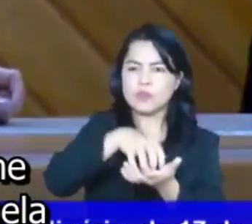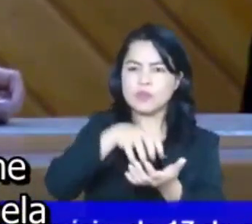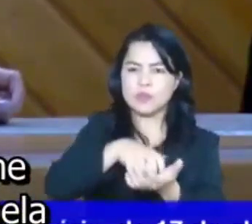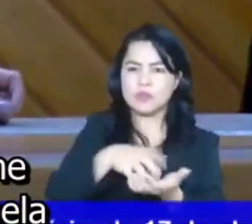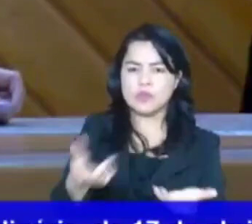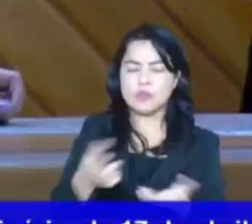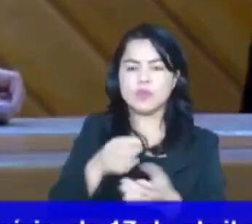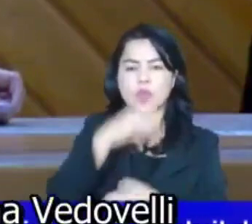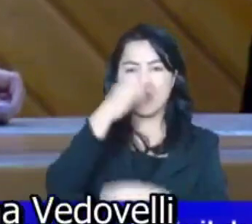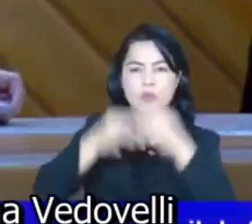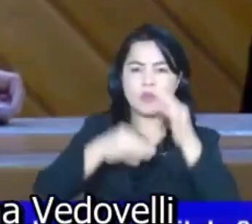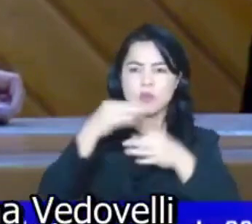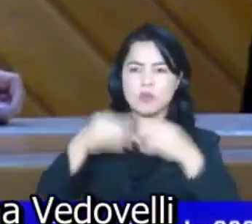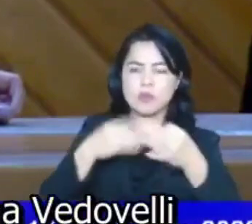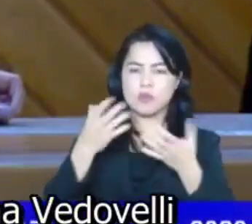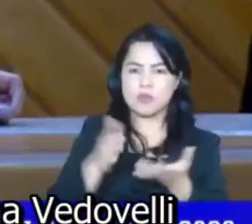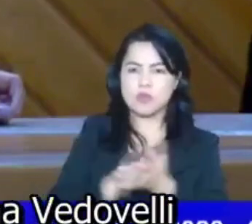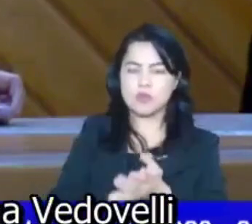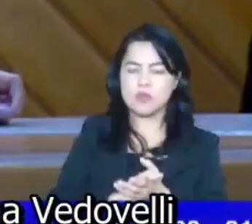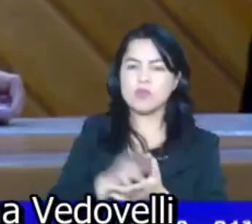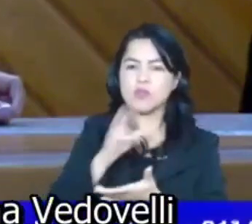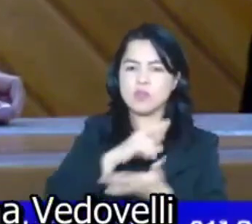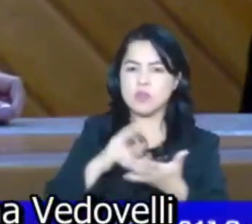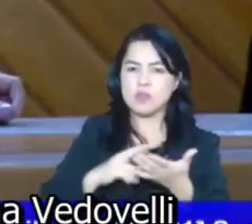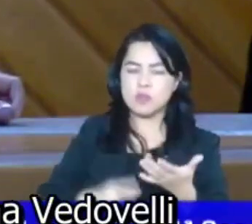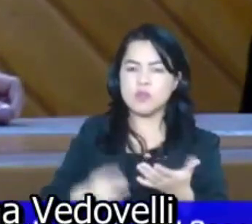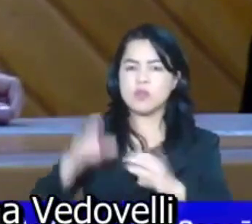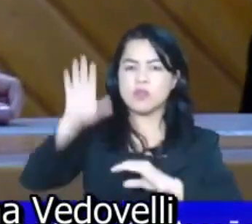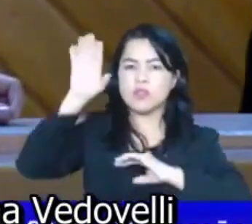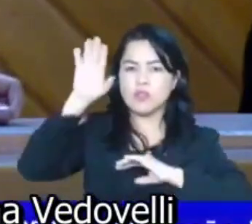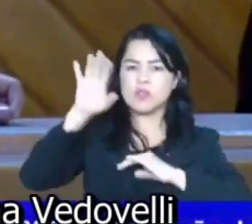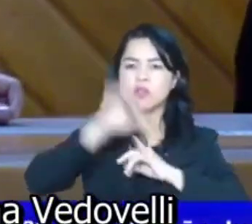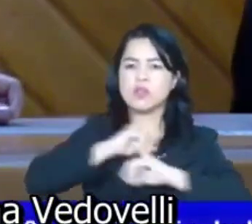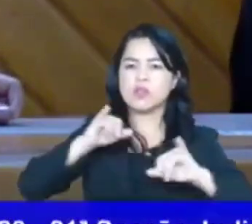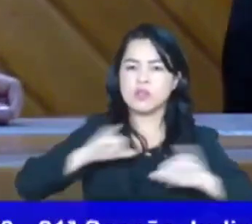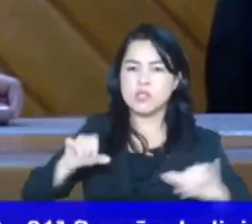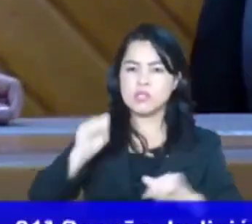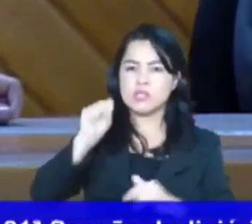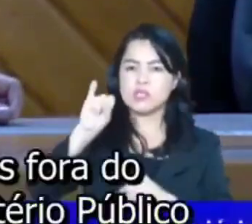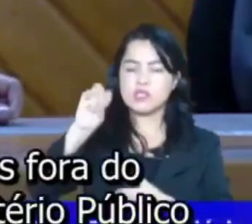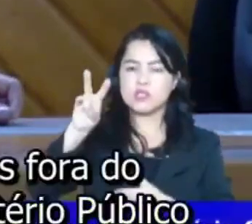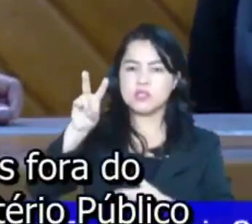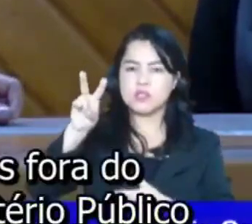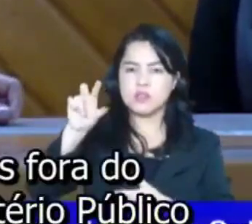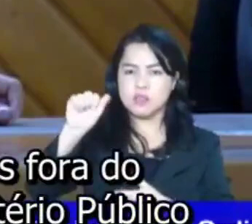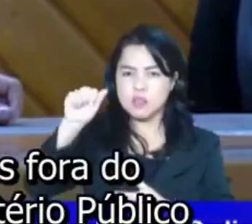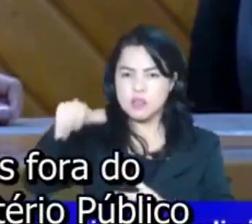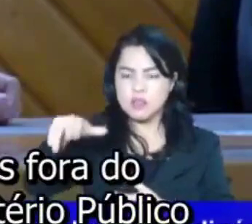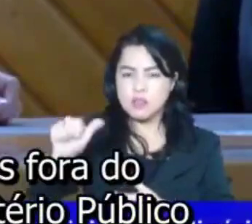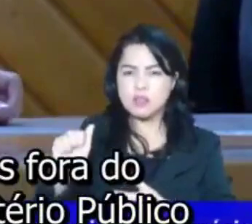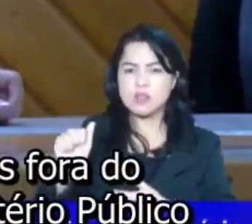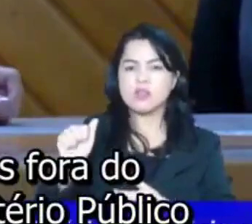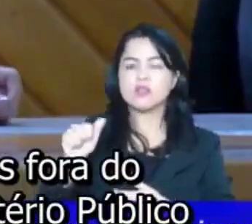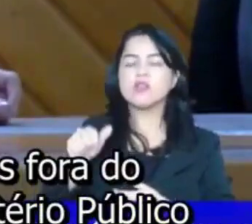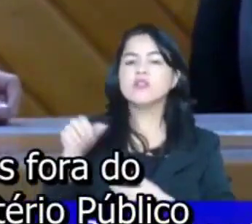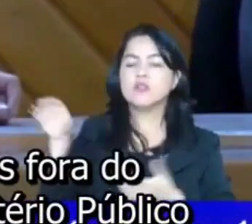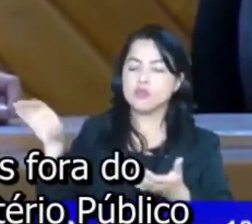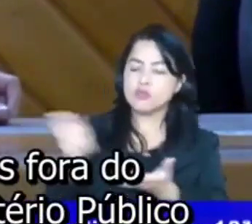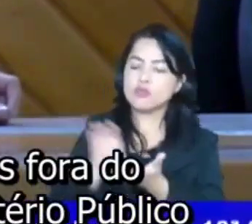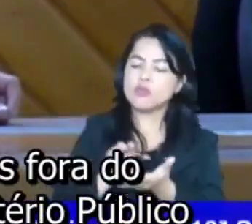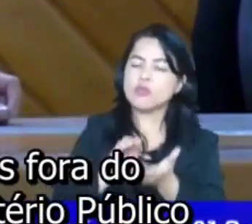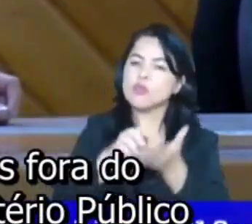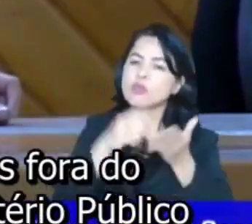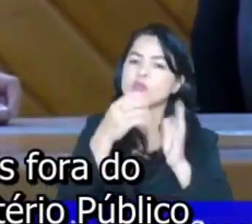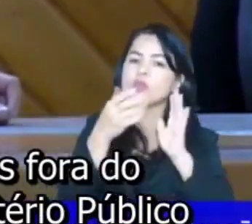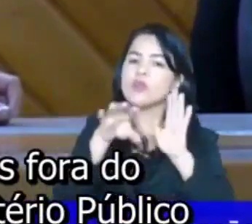ministerial opinaram pela aprovação com ressalva das contas de campanha de Silvana Vedovelli, uma vez que os relatórios financeiros foram